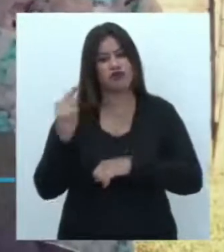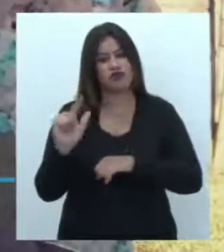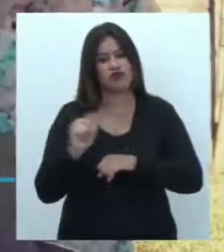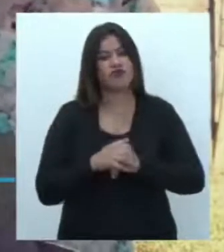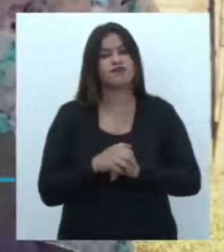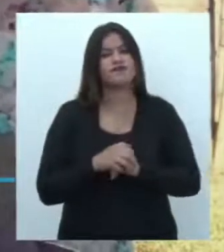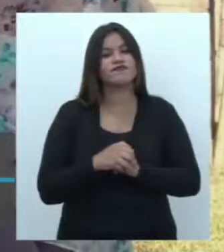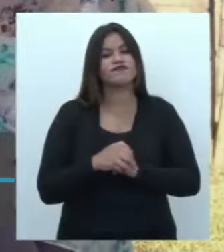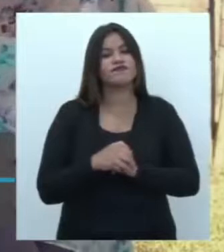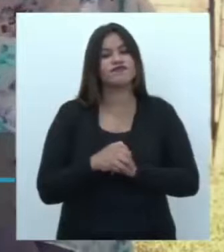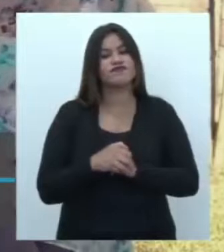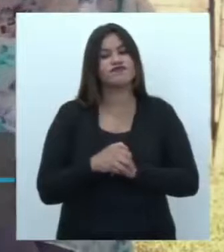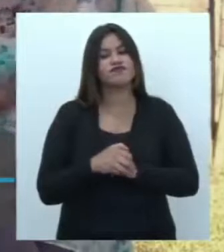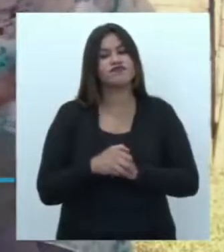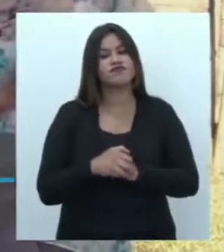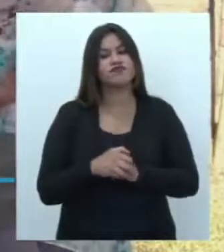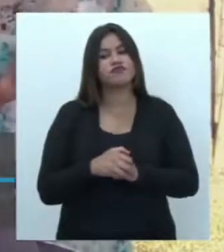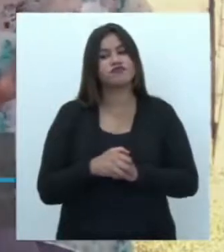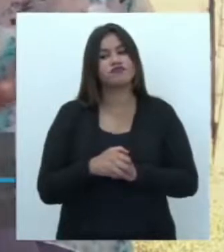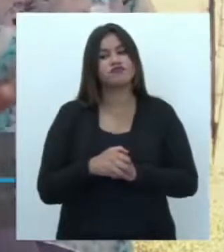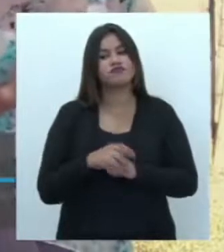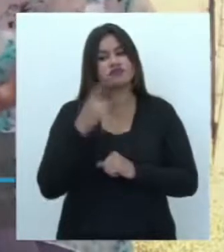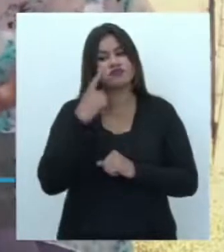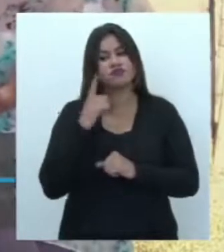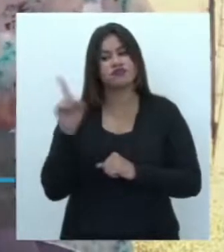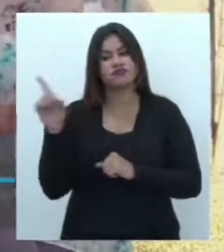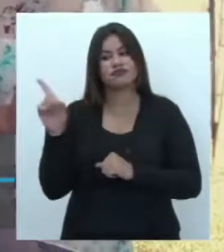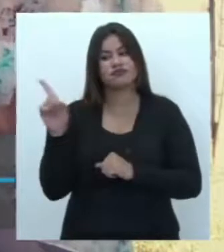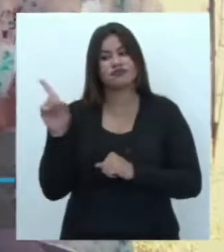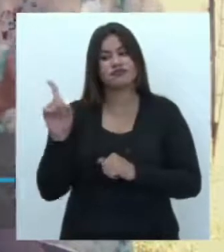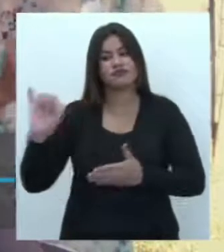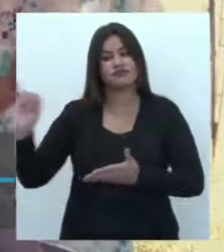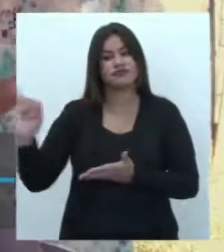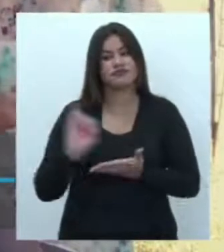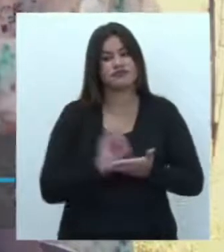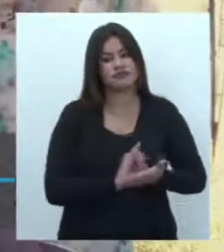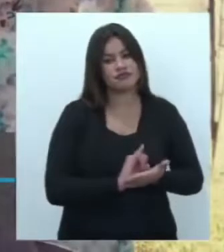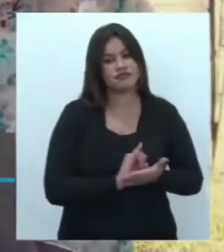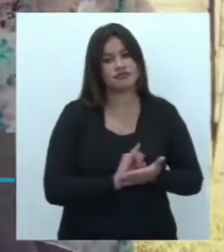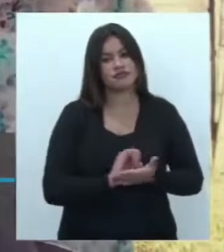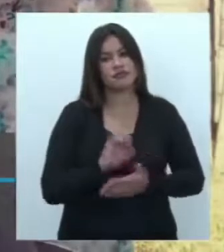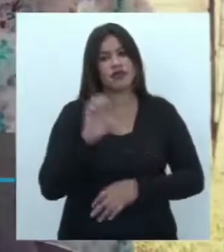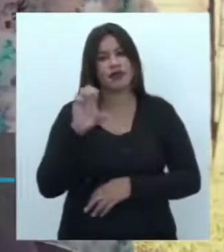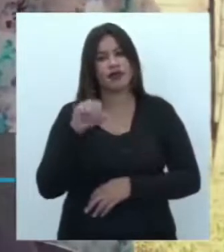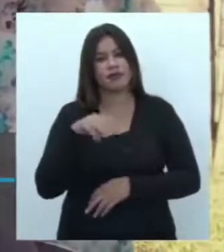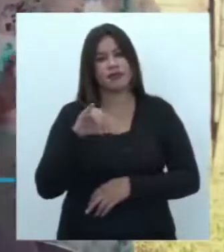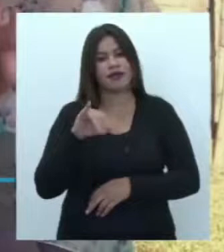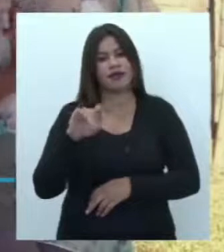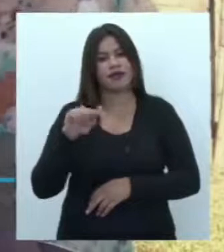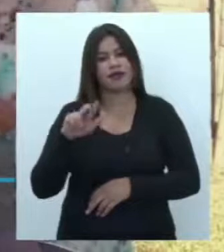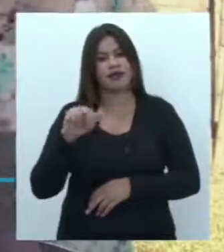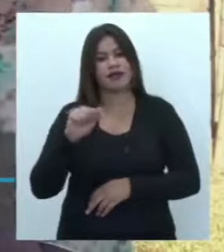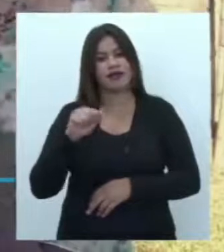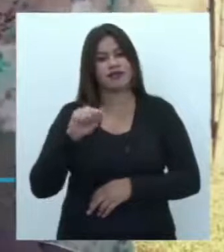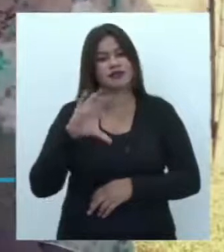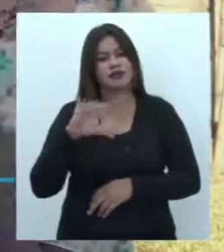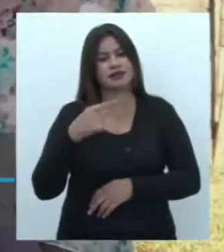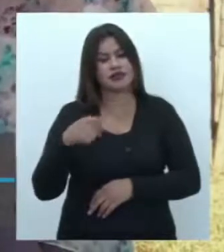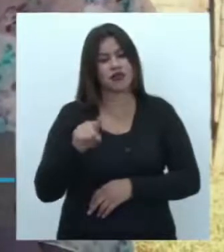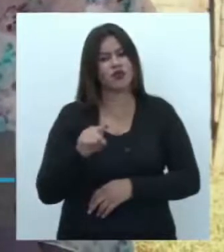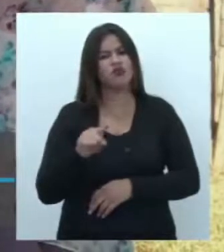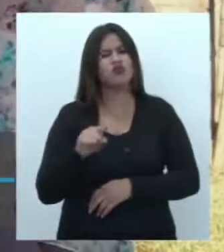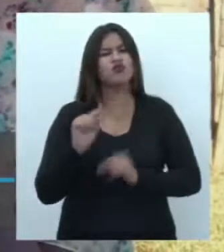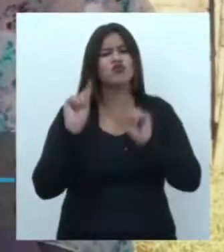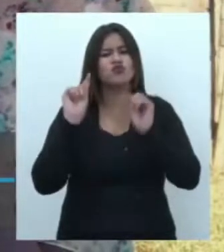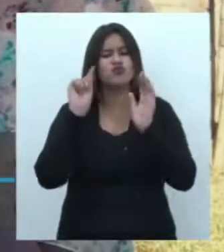migração externa, os termos imigração e emigração. Você sabe o que cada um